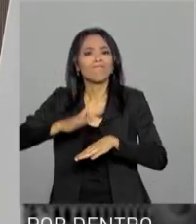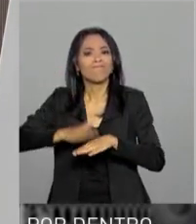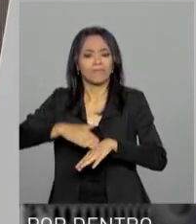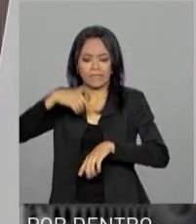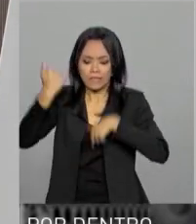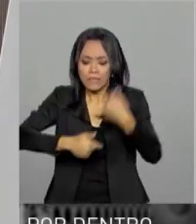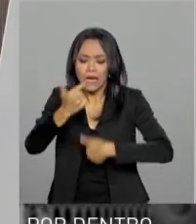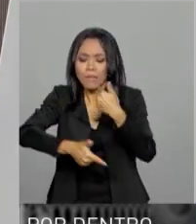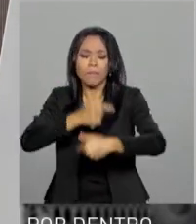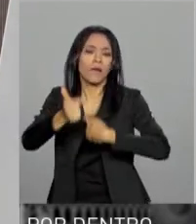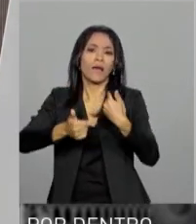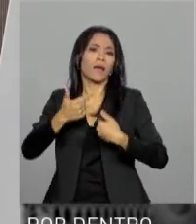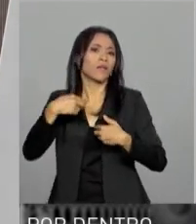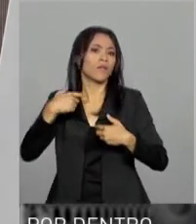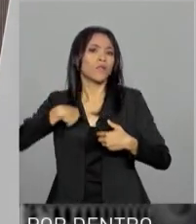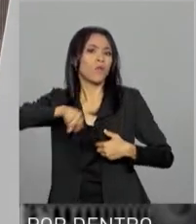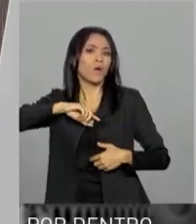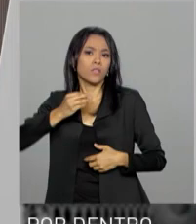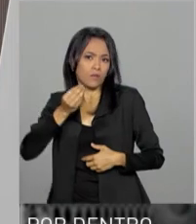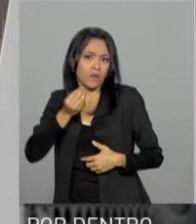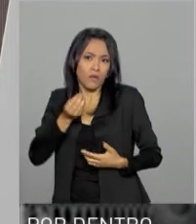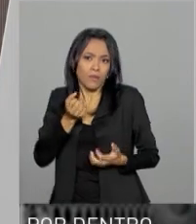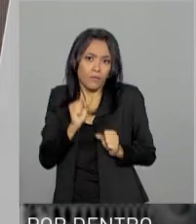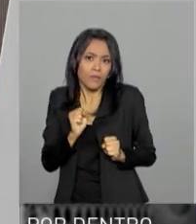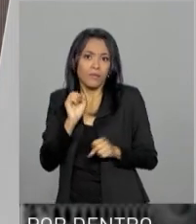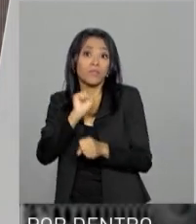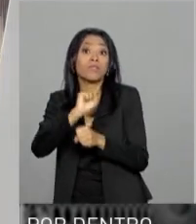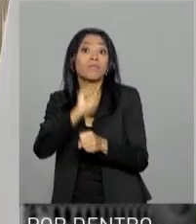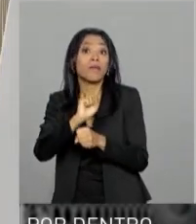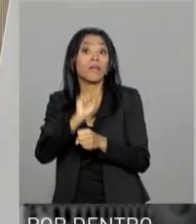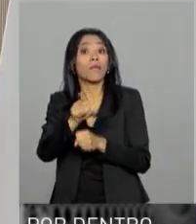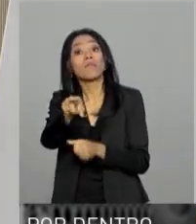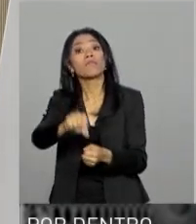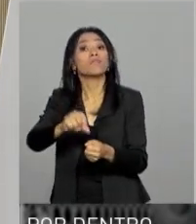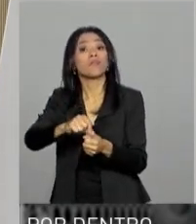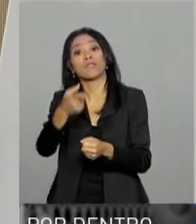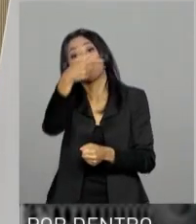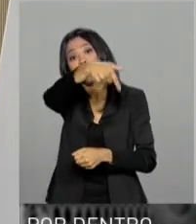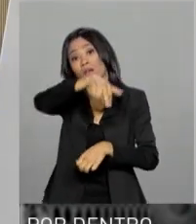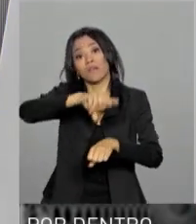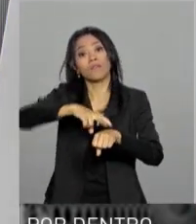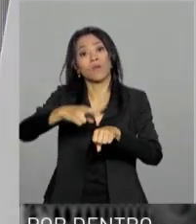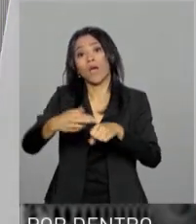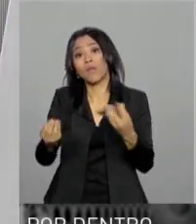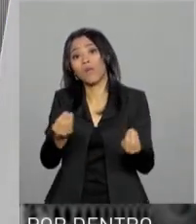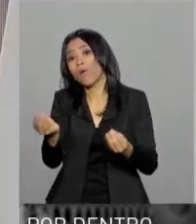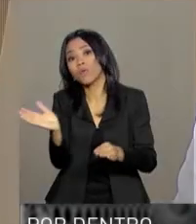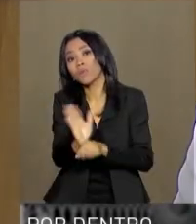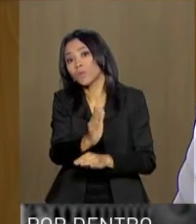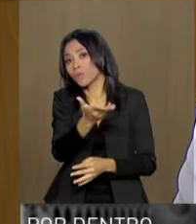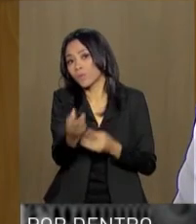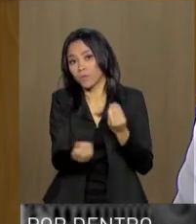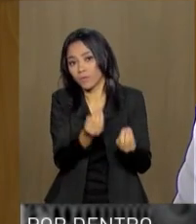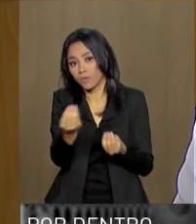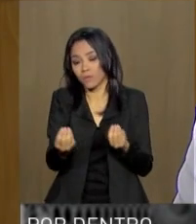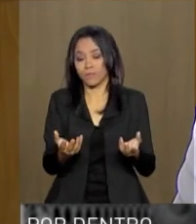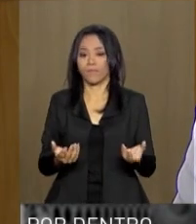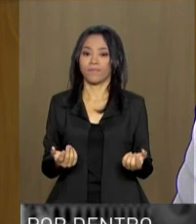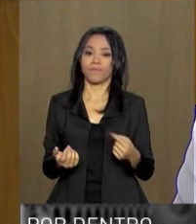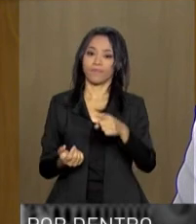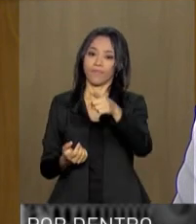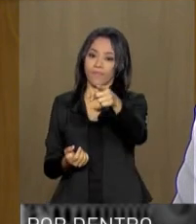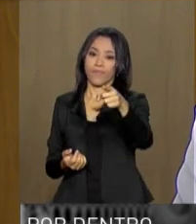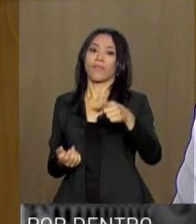dias o qual o é em tempo em que o tempo médio sim ele acontece de henné a visita dele